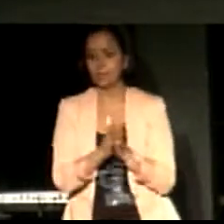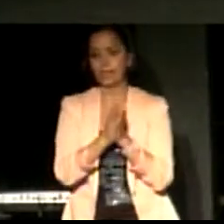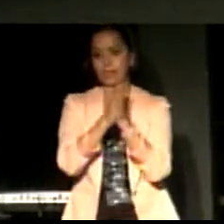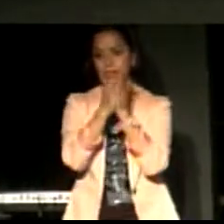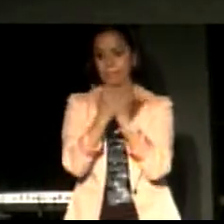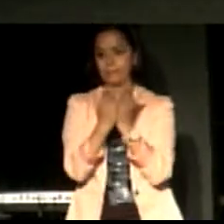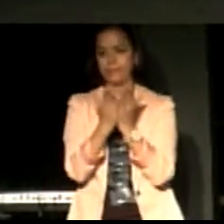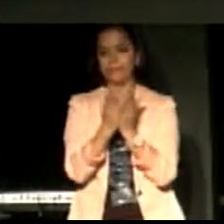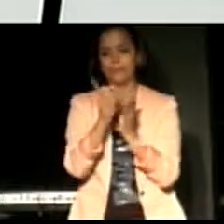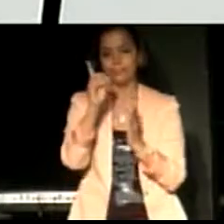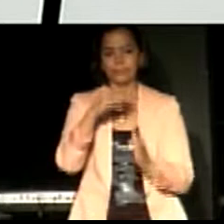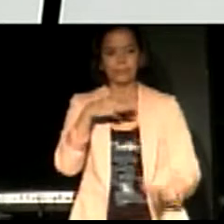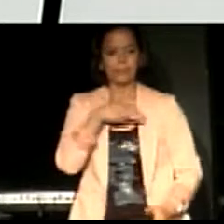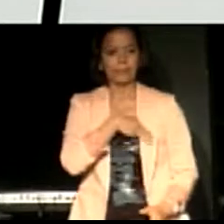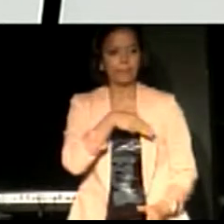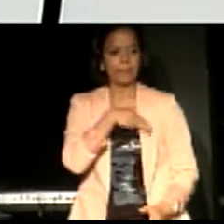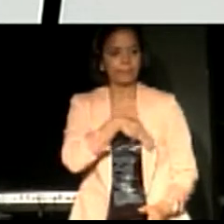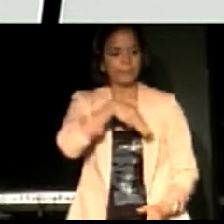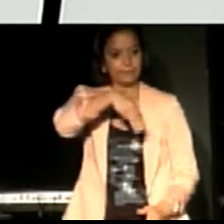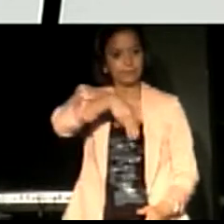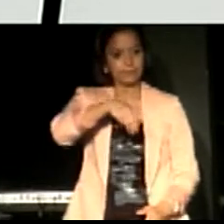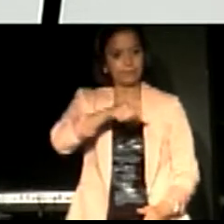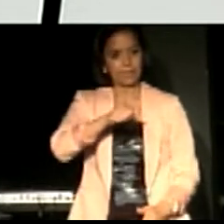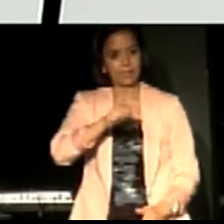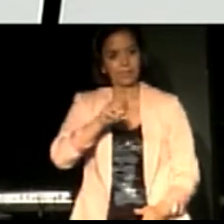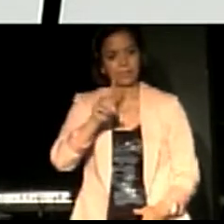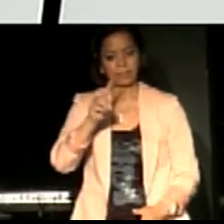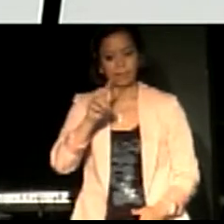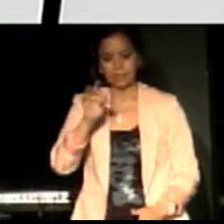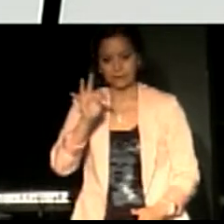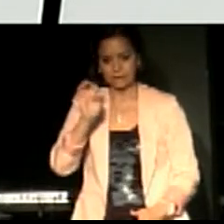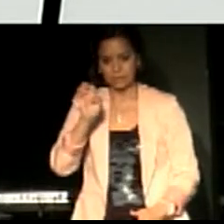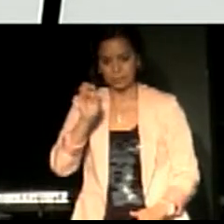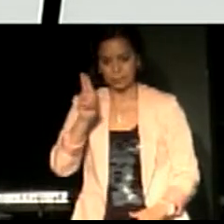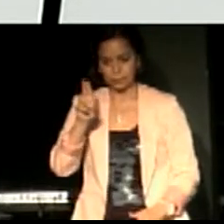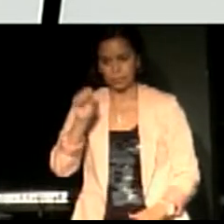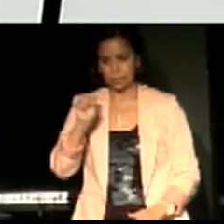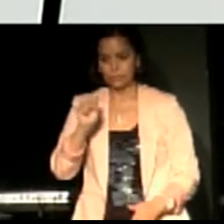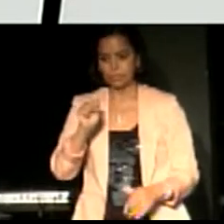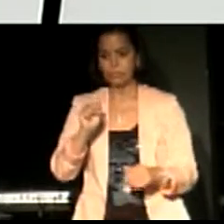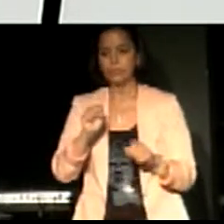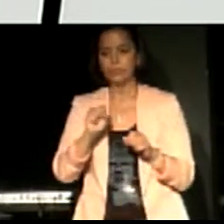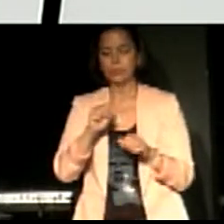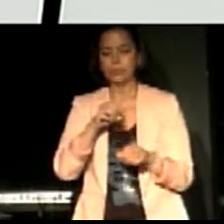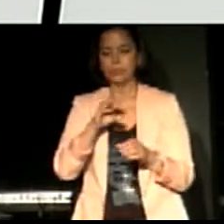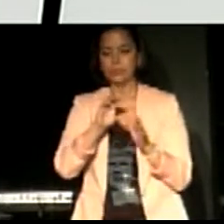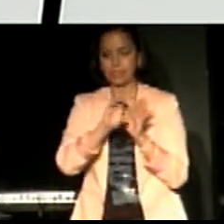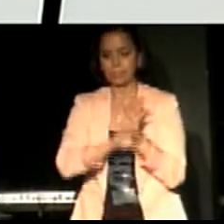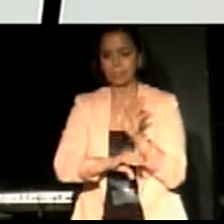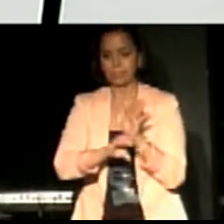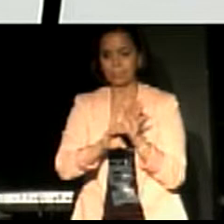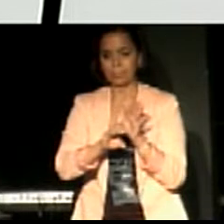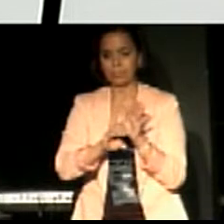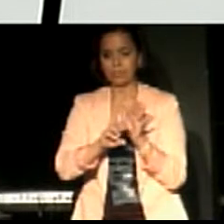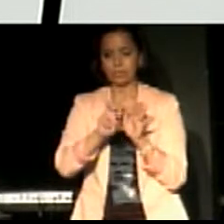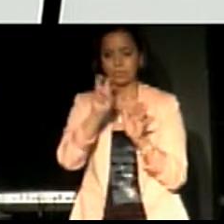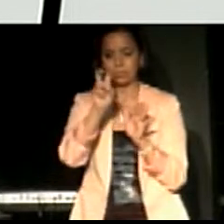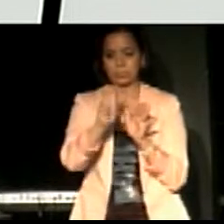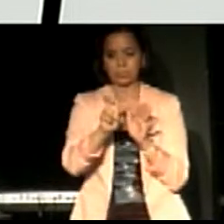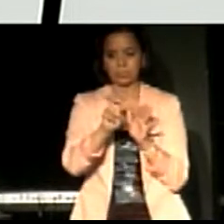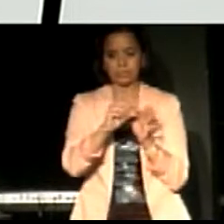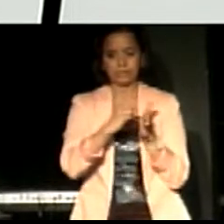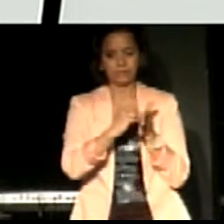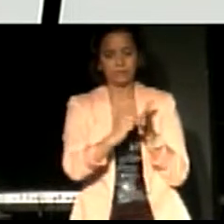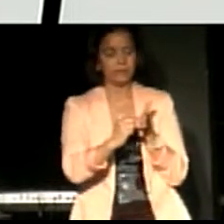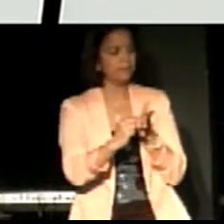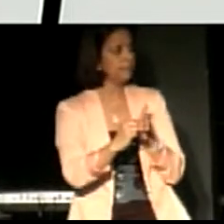a sua Bíblia em Mateus, capítulo 5, e nós vamos ler o versículo